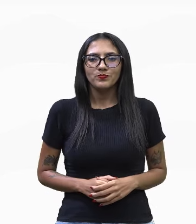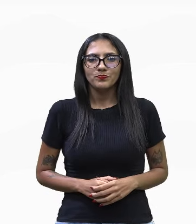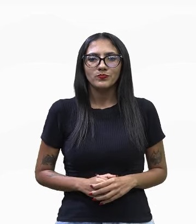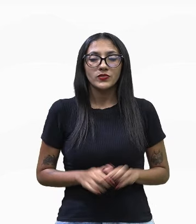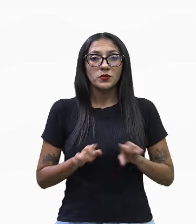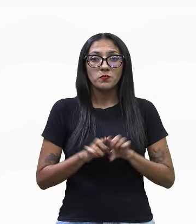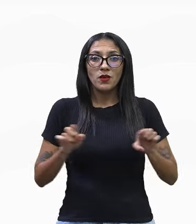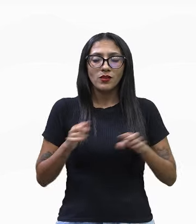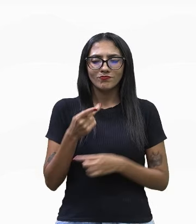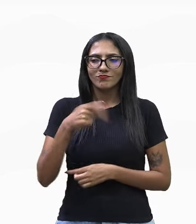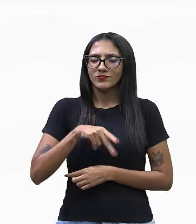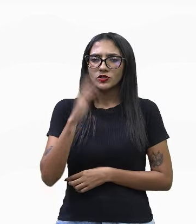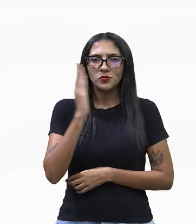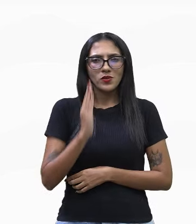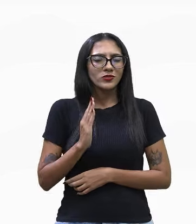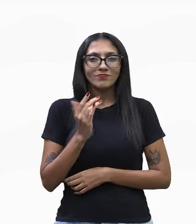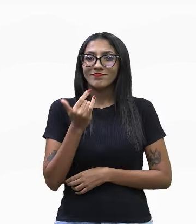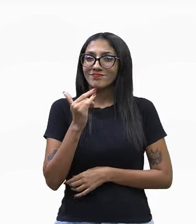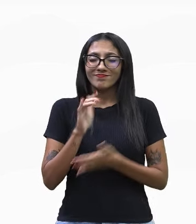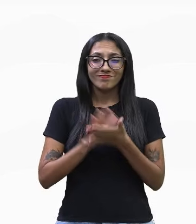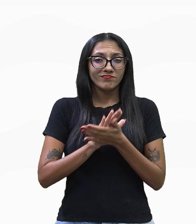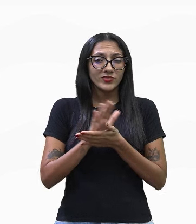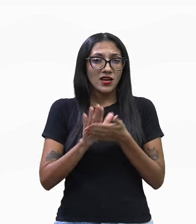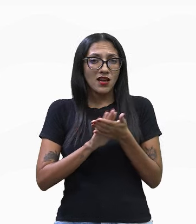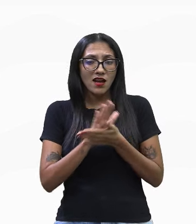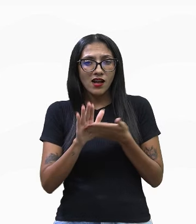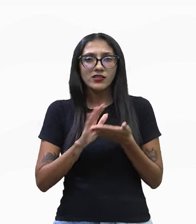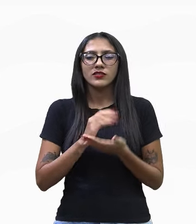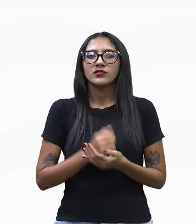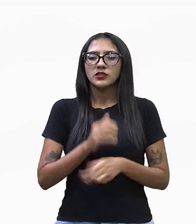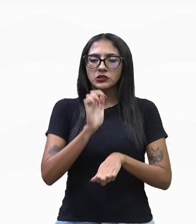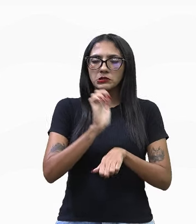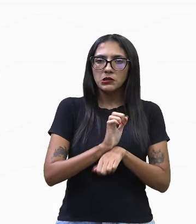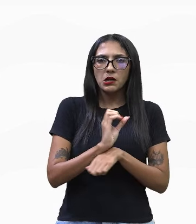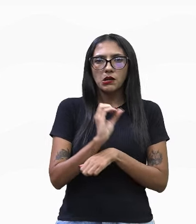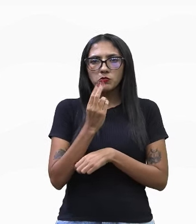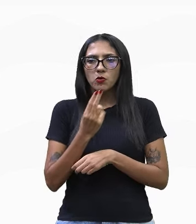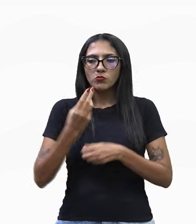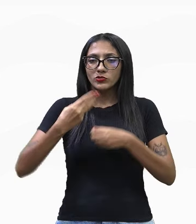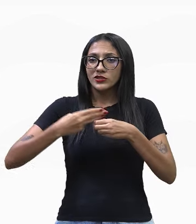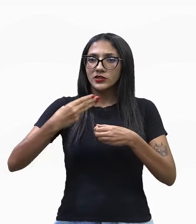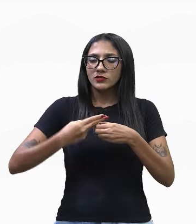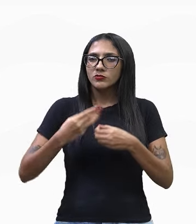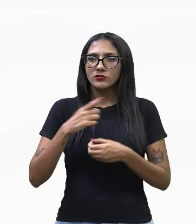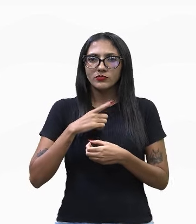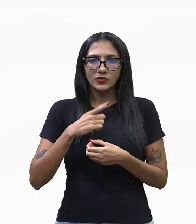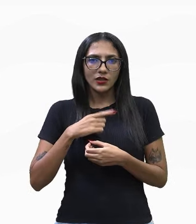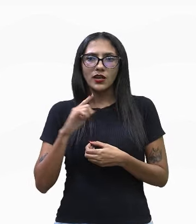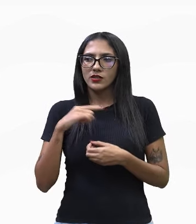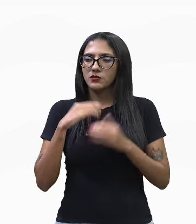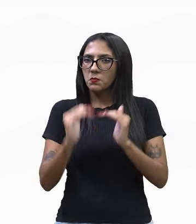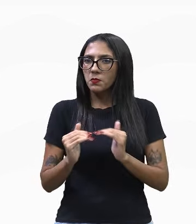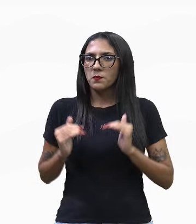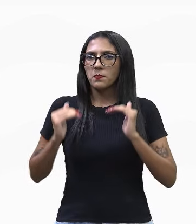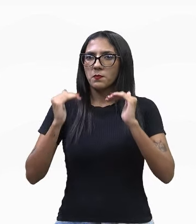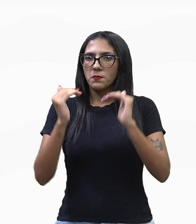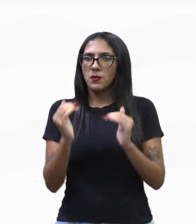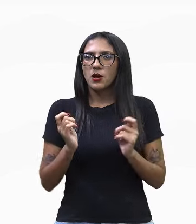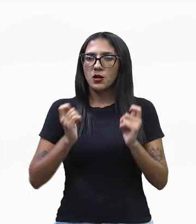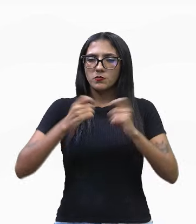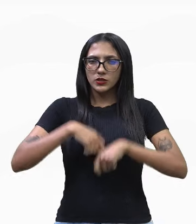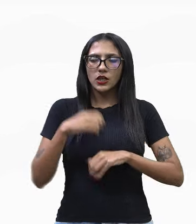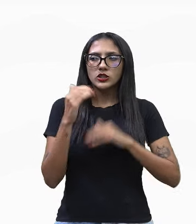temos nenhum estado e nenhum município que tenha o índice um que seria o melhor índice de desenvolvimento